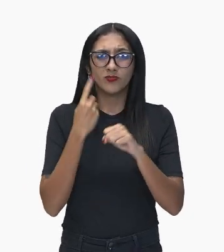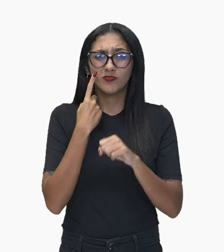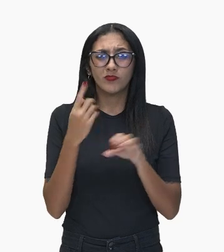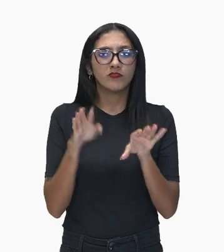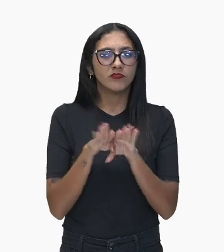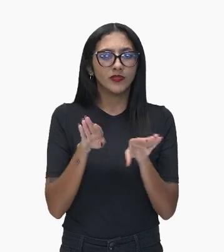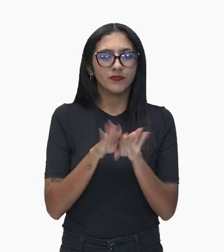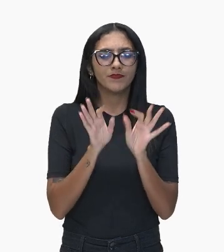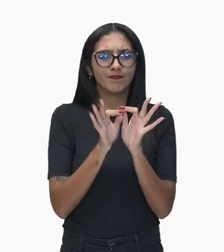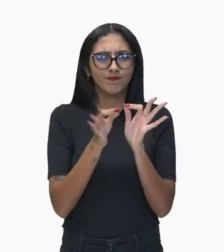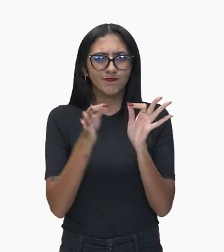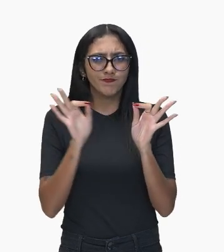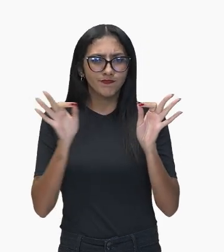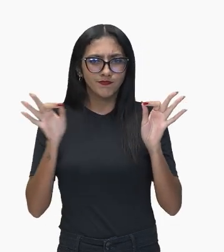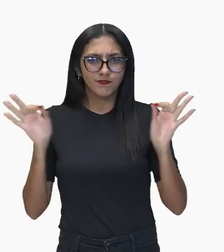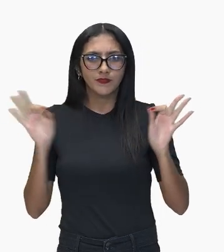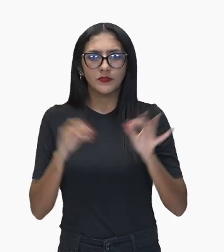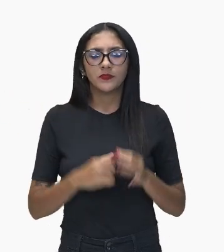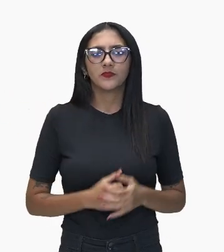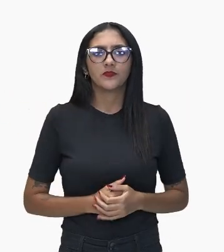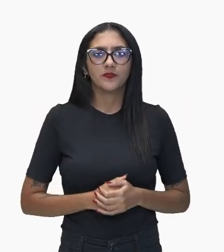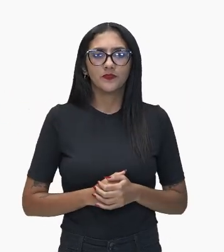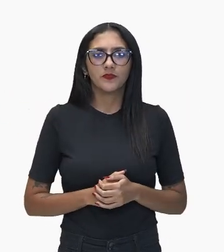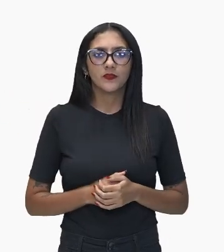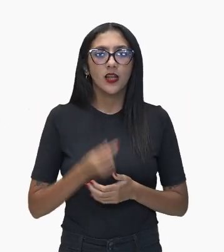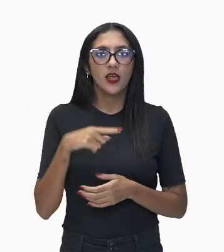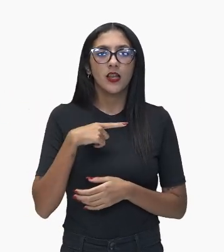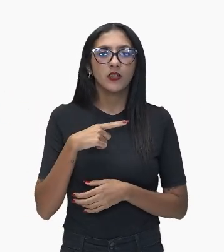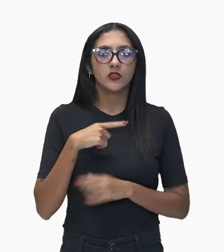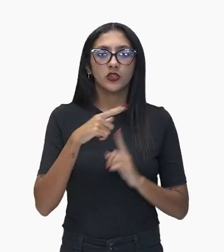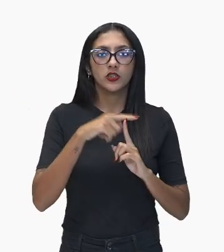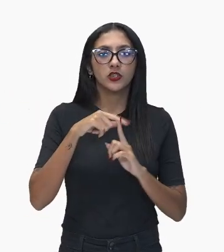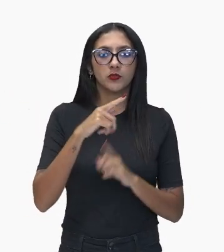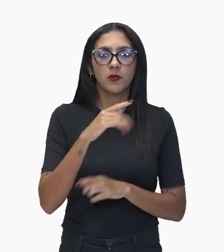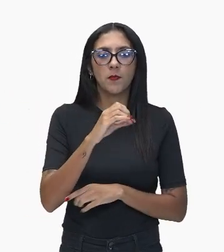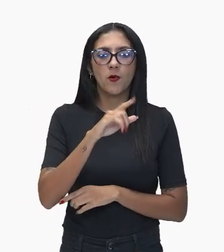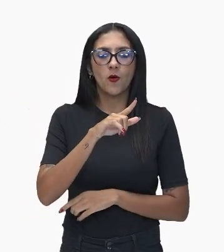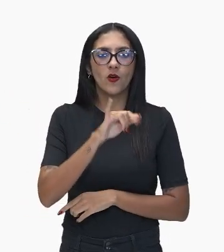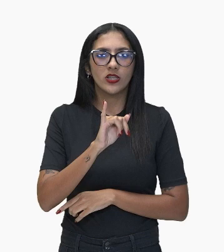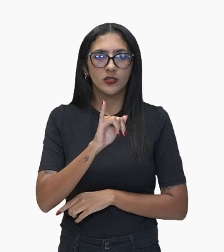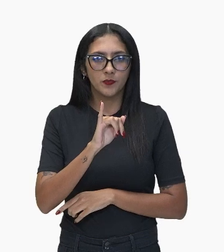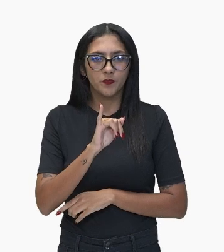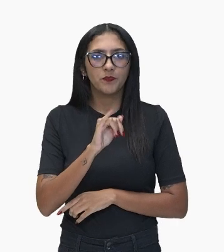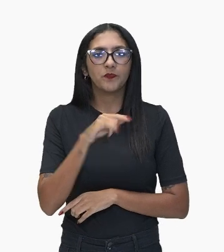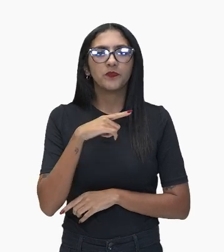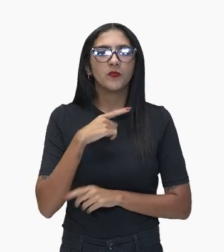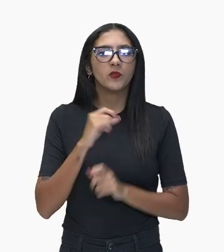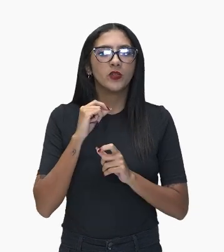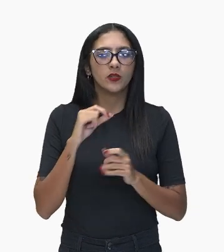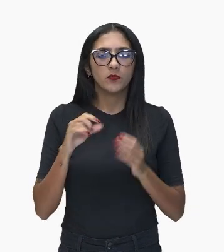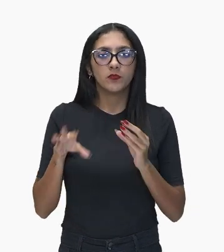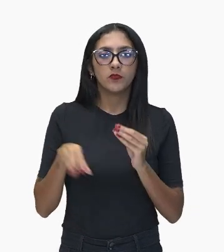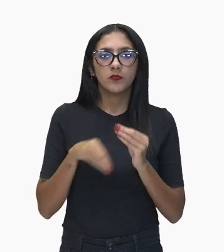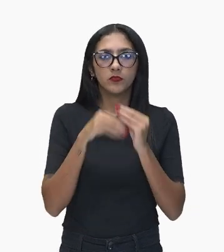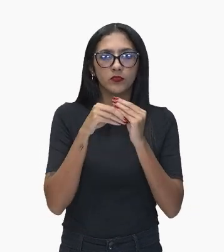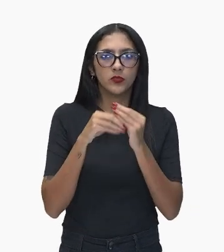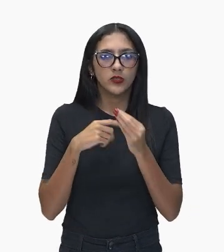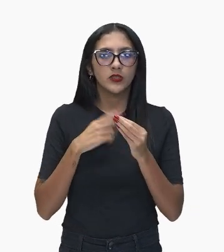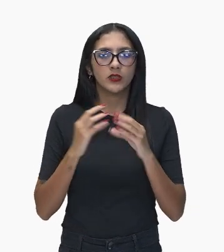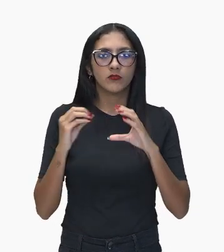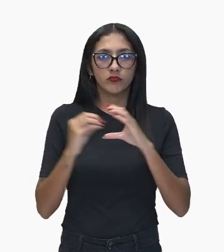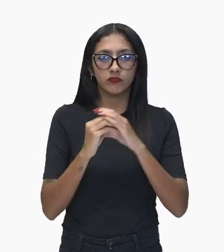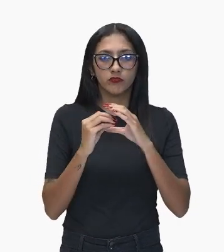molécula de glicogênio. Ele é um polissacarídeo de reserva e está presente nas células dos